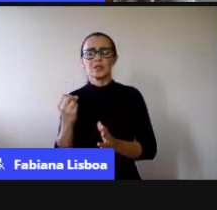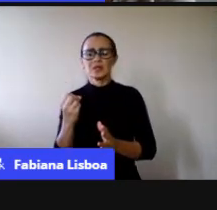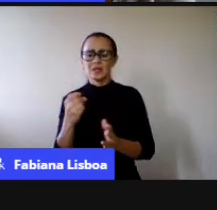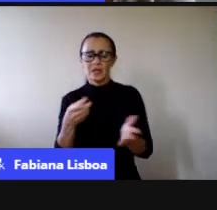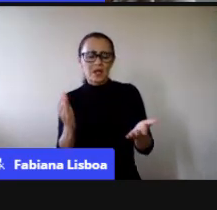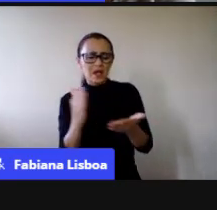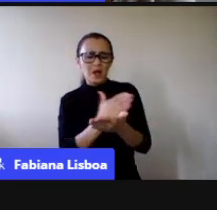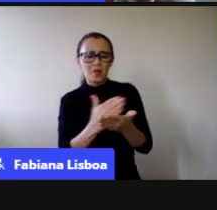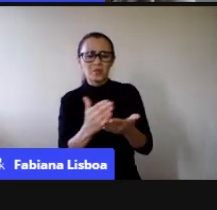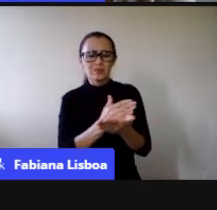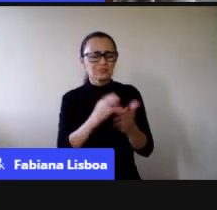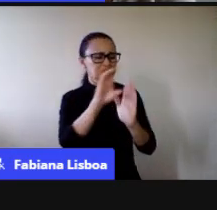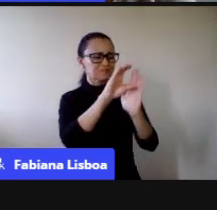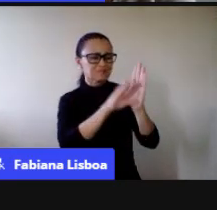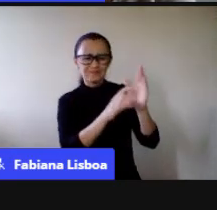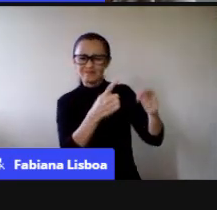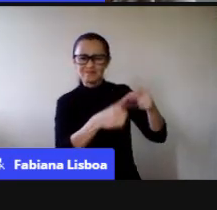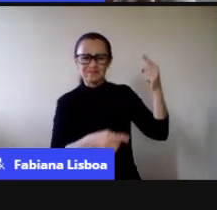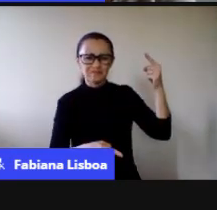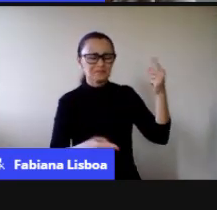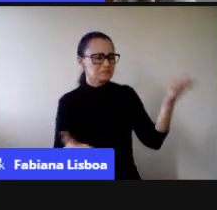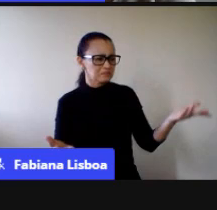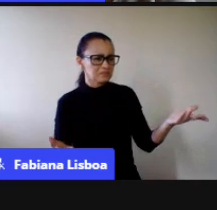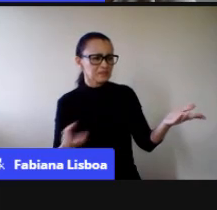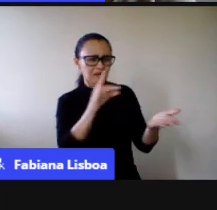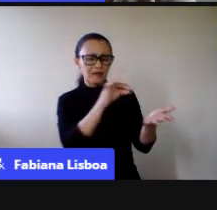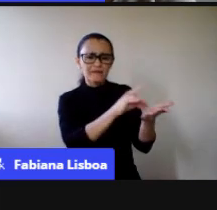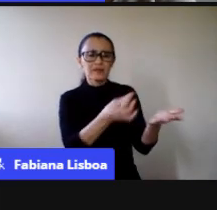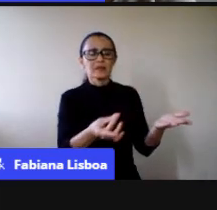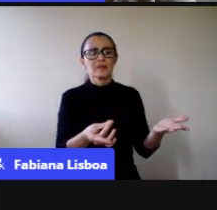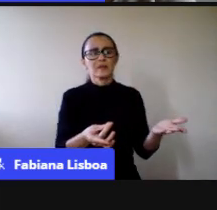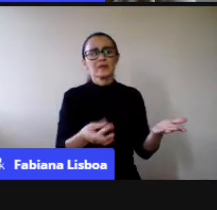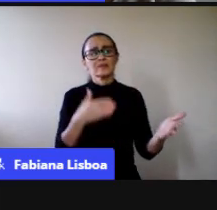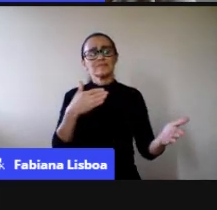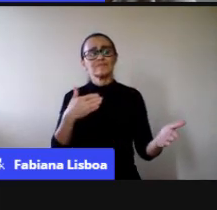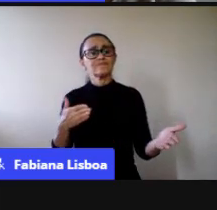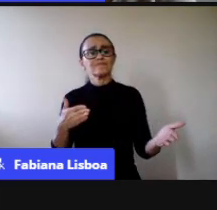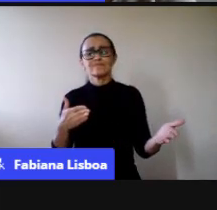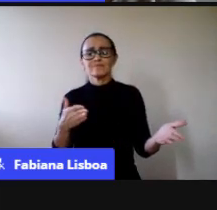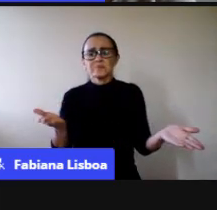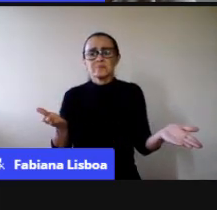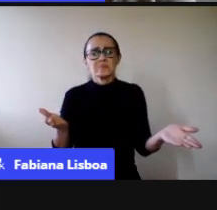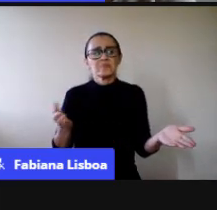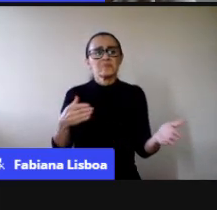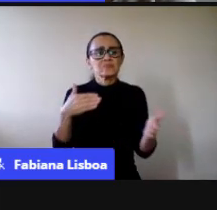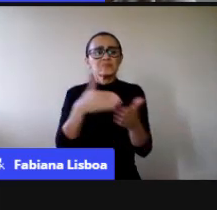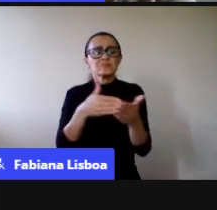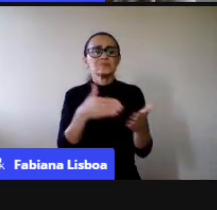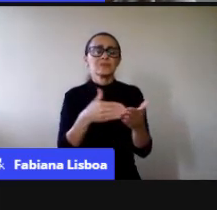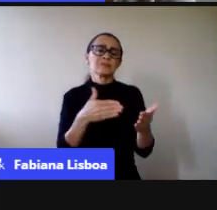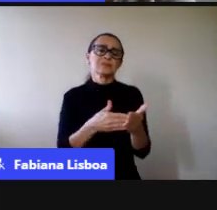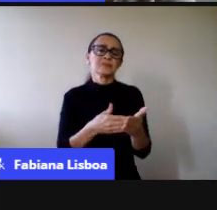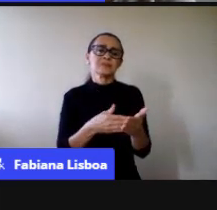se fixaram como verdades e que nos impossibilitaram de nos relacionar e aprender com diferentes saberes,